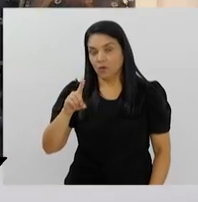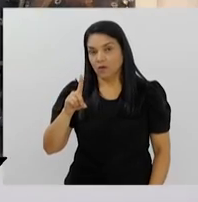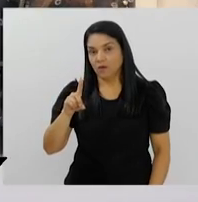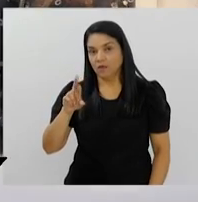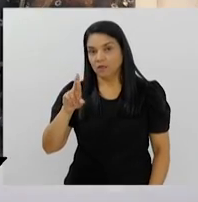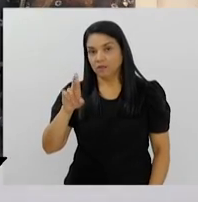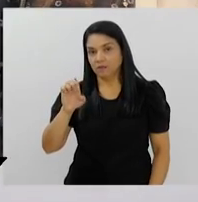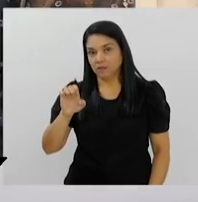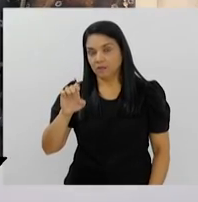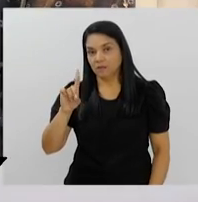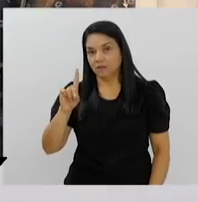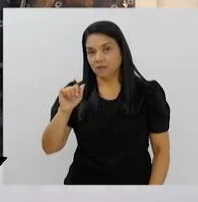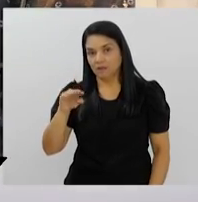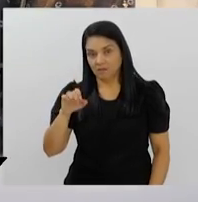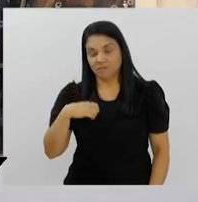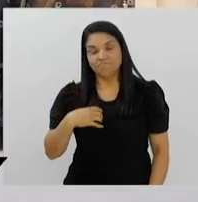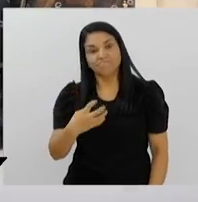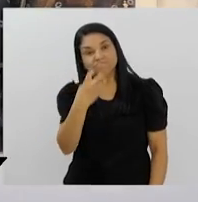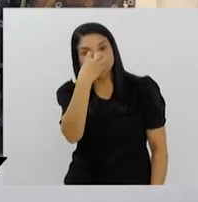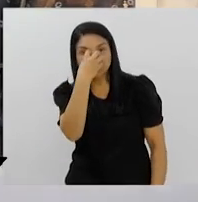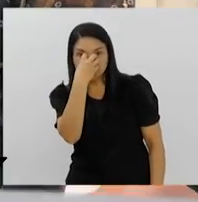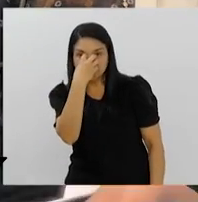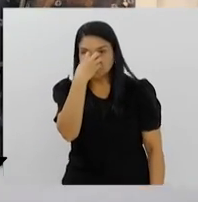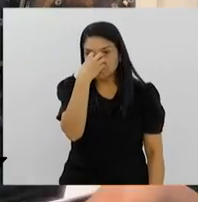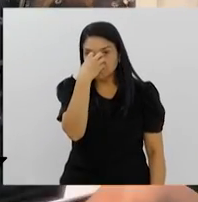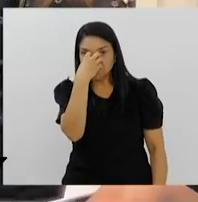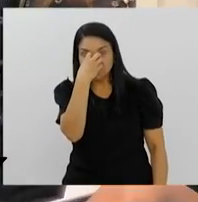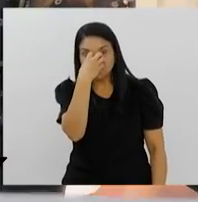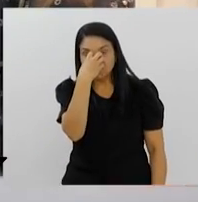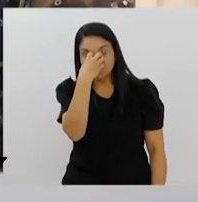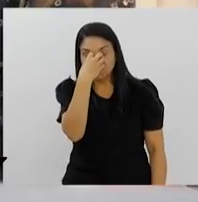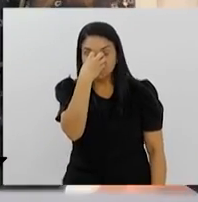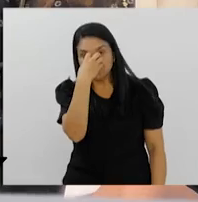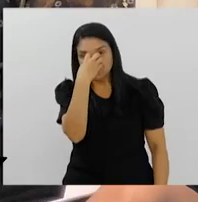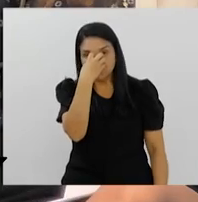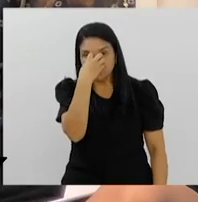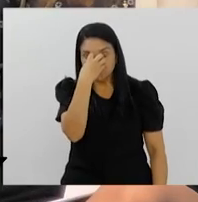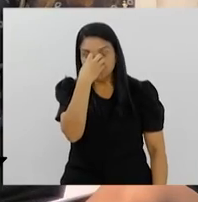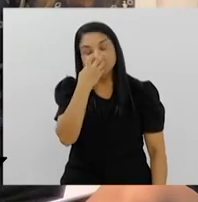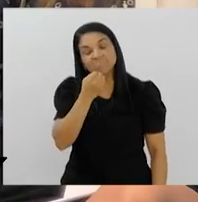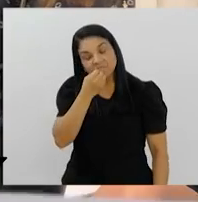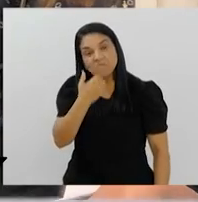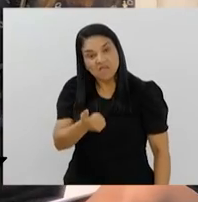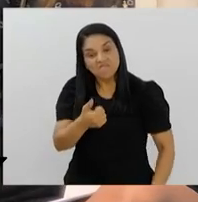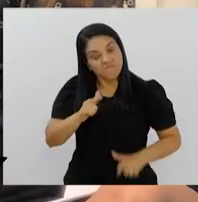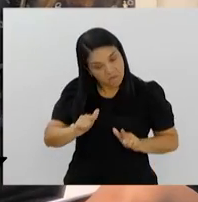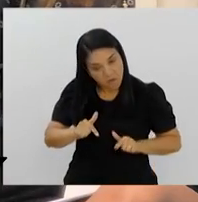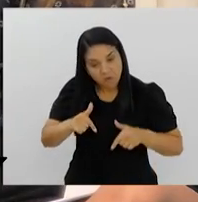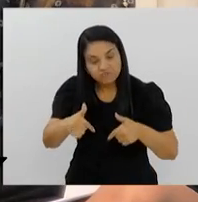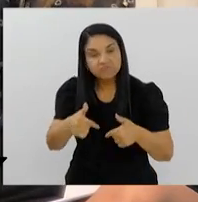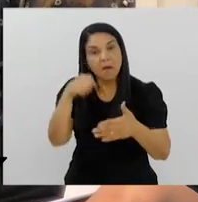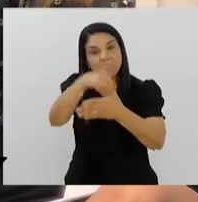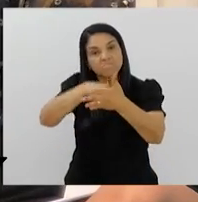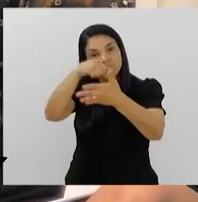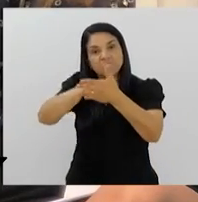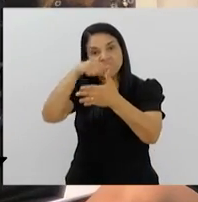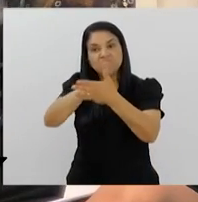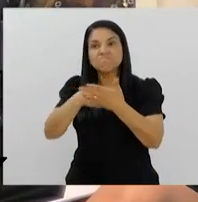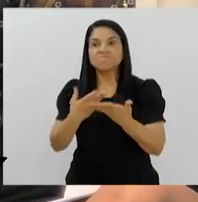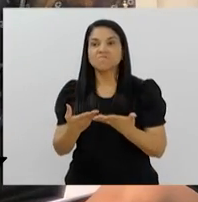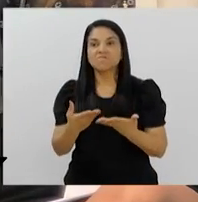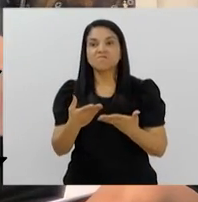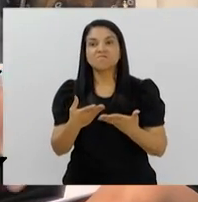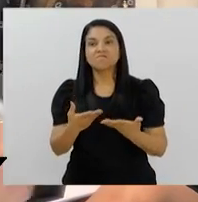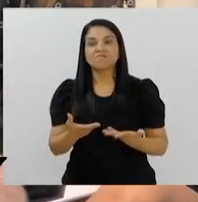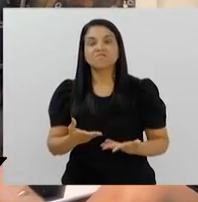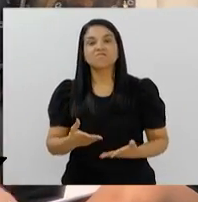uma bela um belo de nariz de palhaço e dizer mas tudo bem seguiremos na luta e